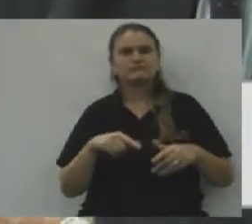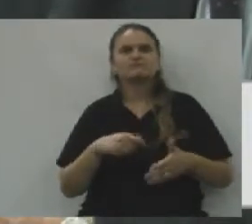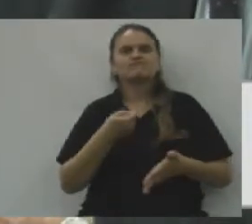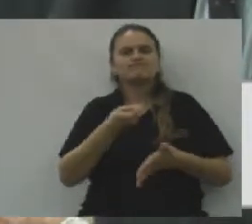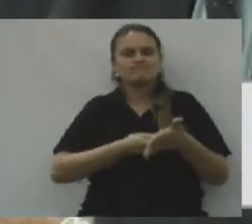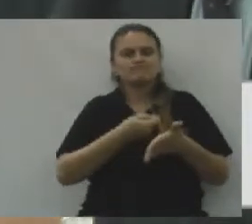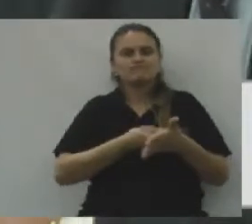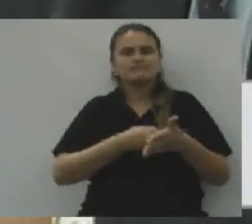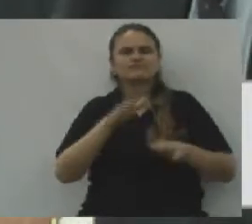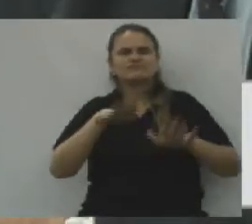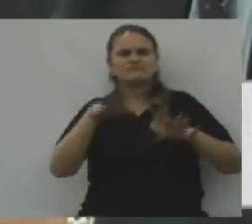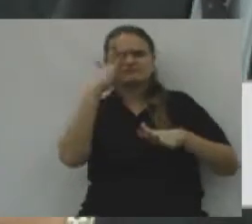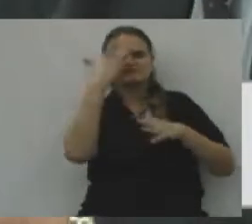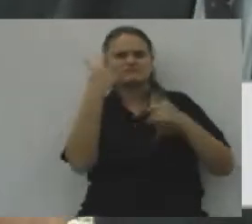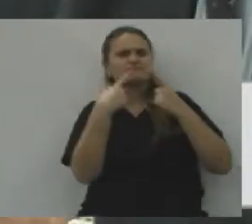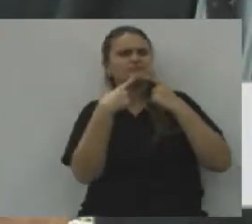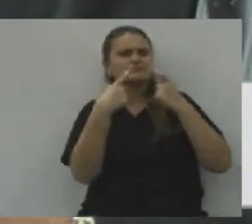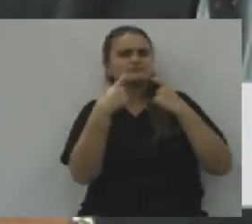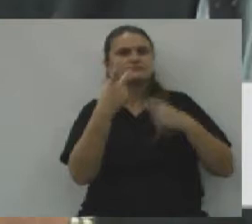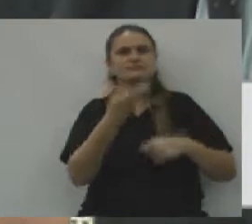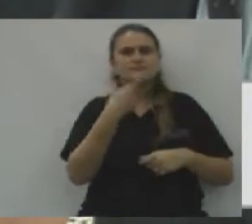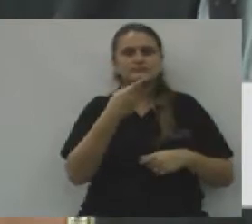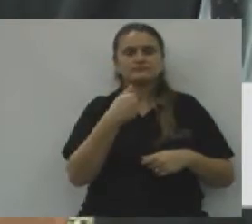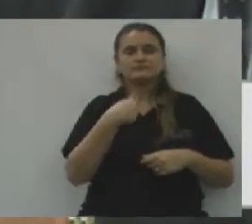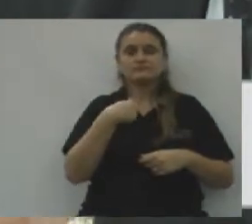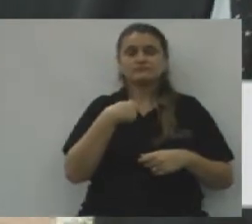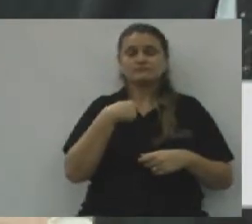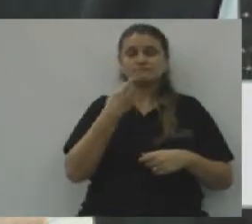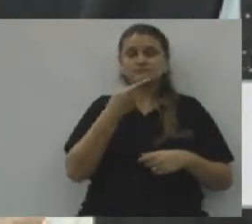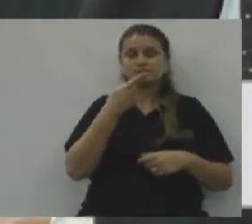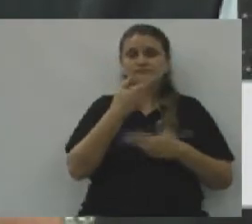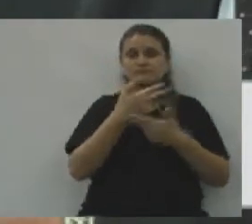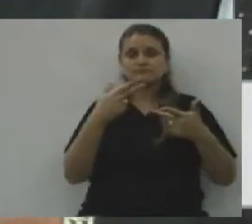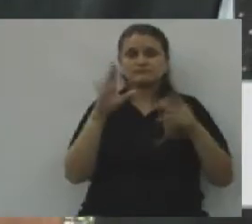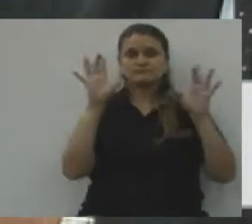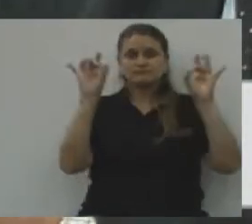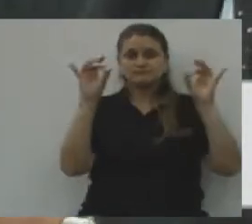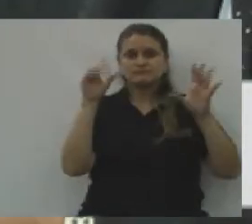né? As pessoas criticam, falam, mas eu vou dizer uma coisa do Dia das Mulheres.